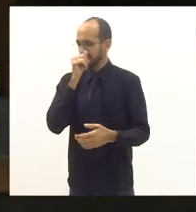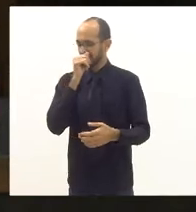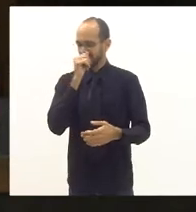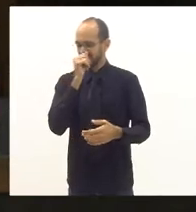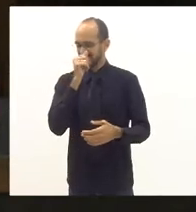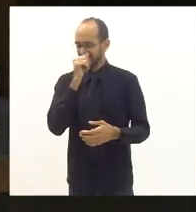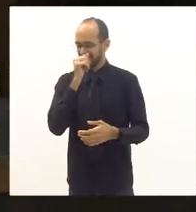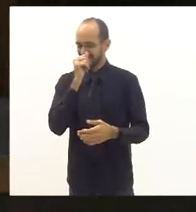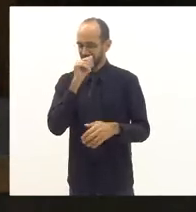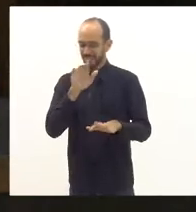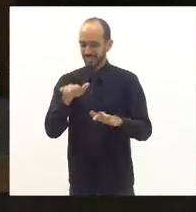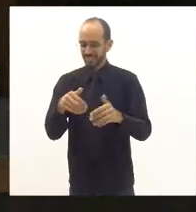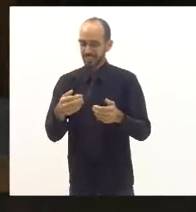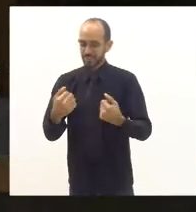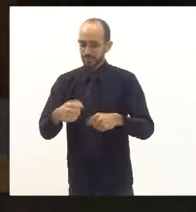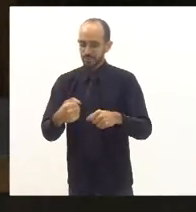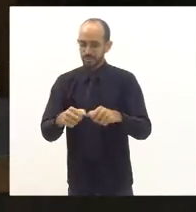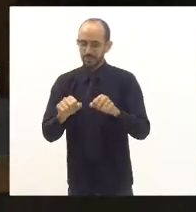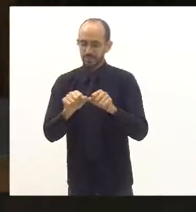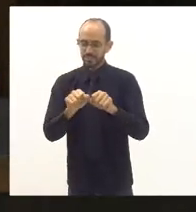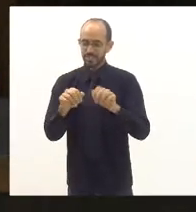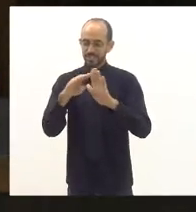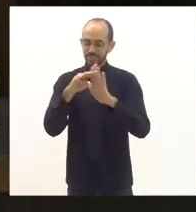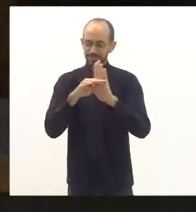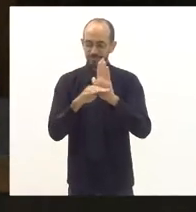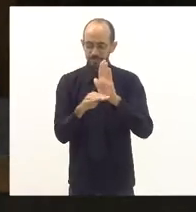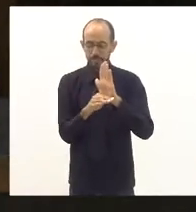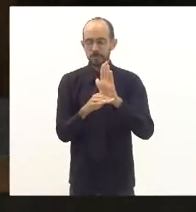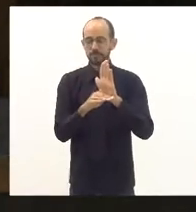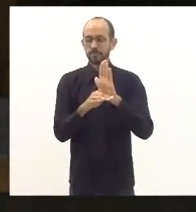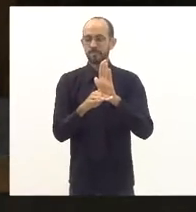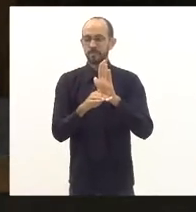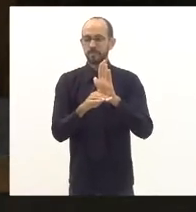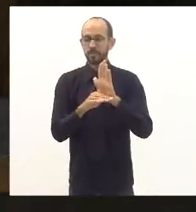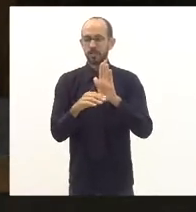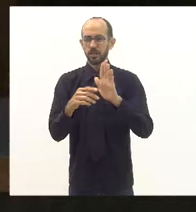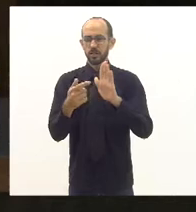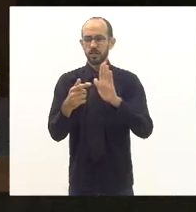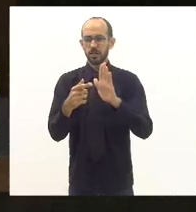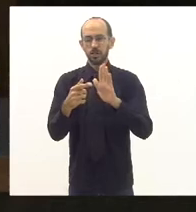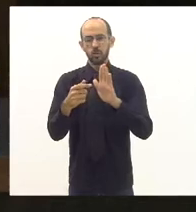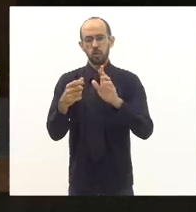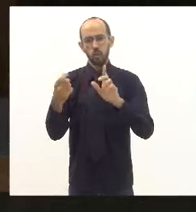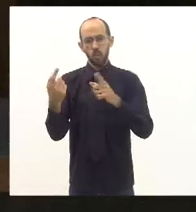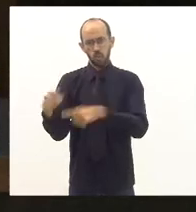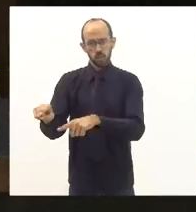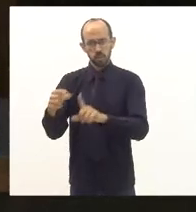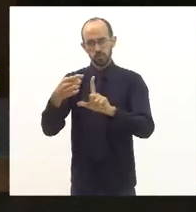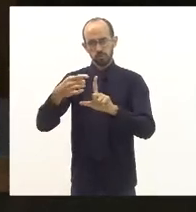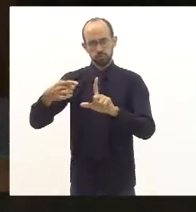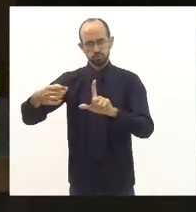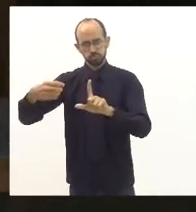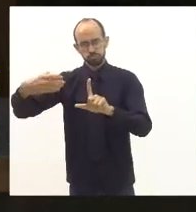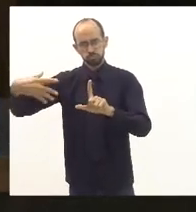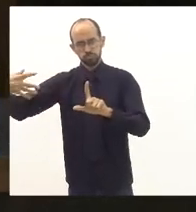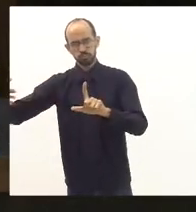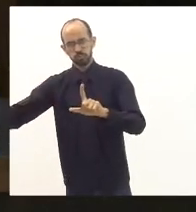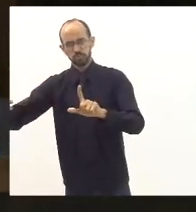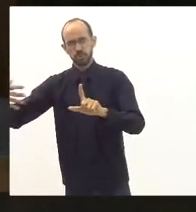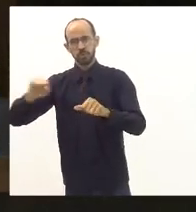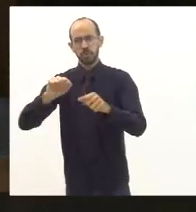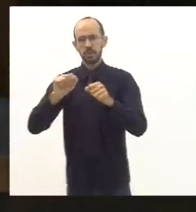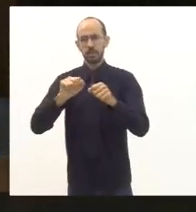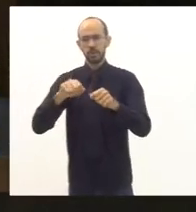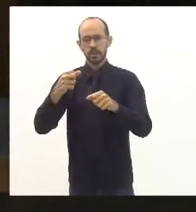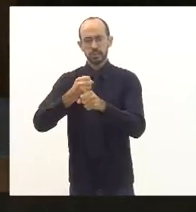o programa Rio Sem Homofobia no sentido de dar condições estruturais para que essa